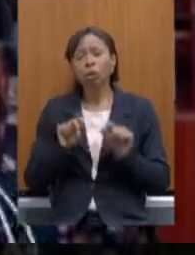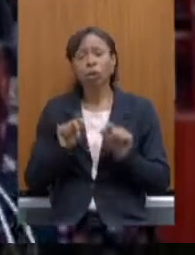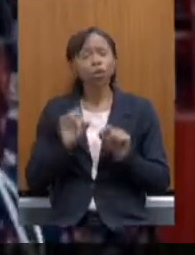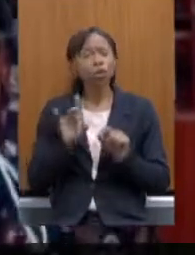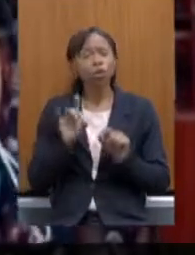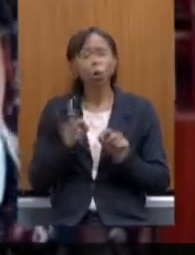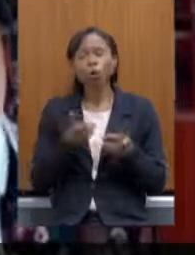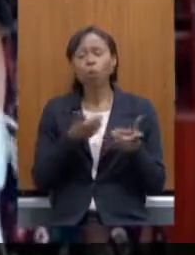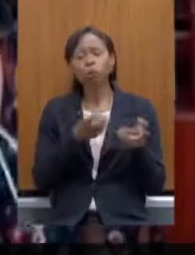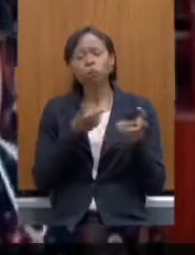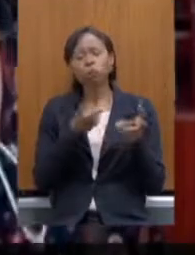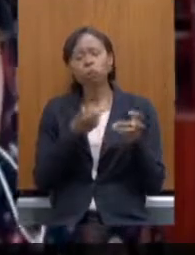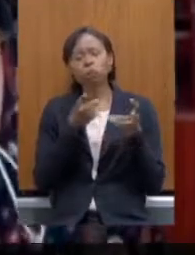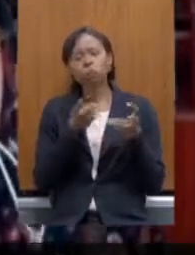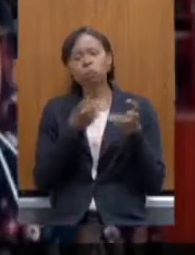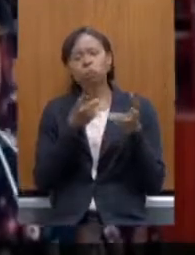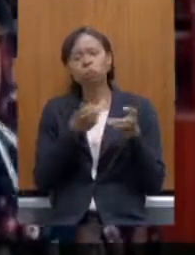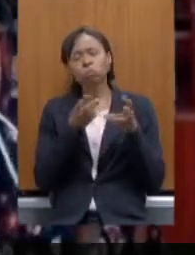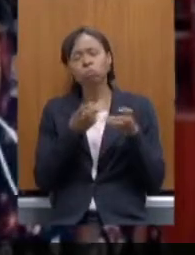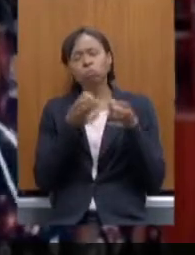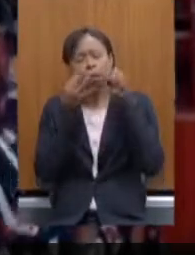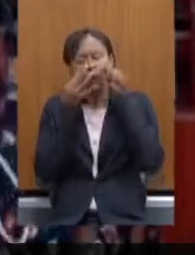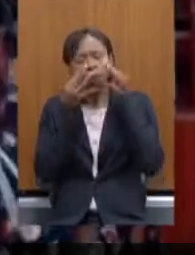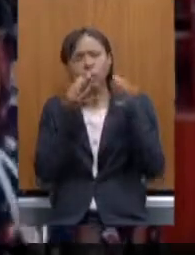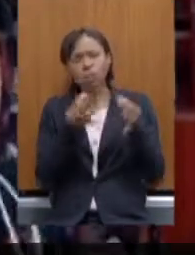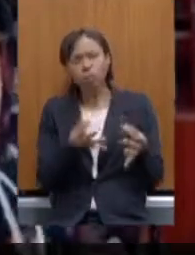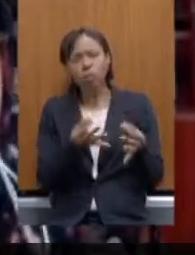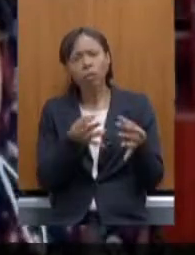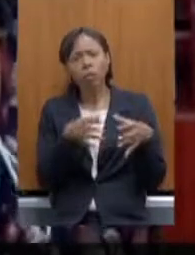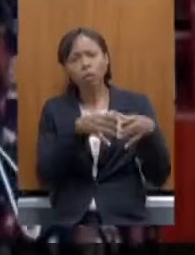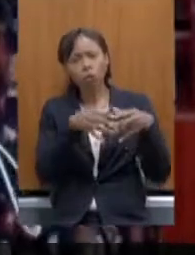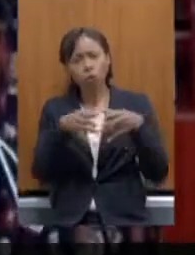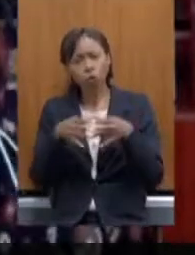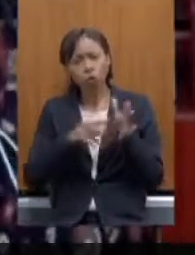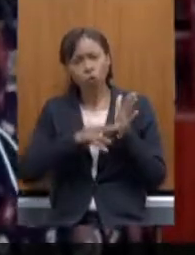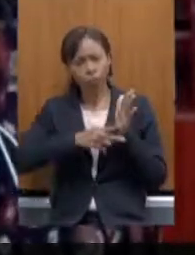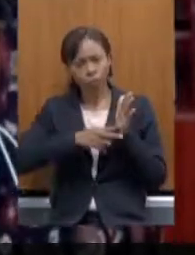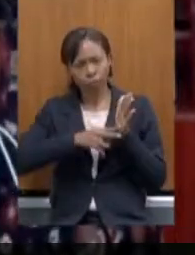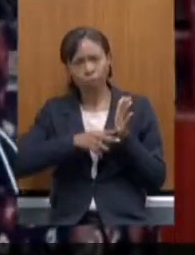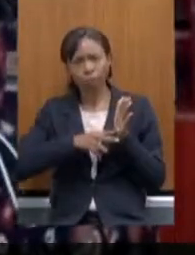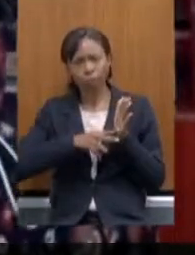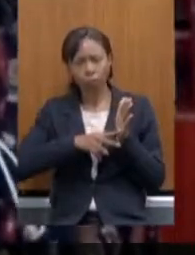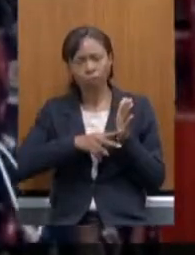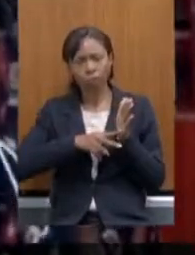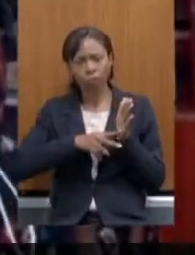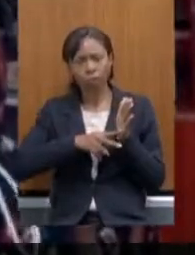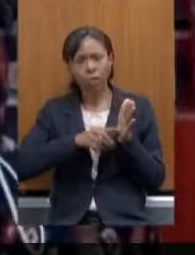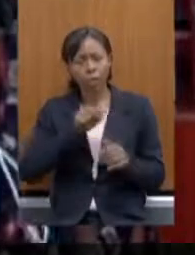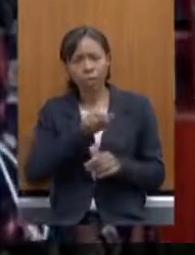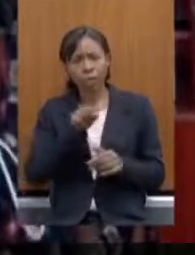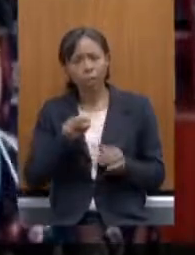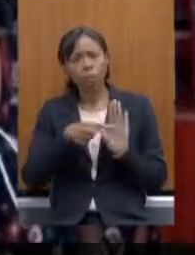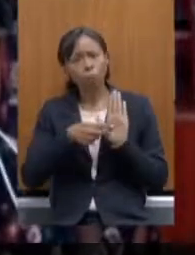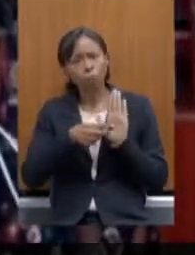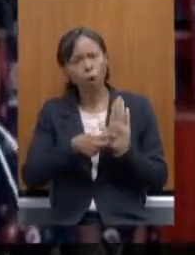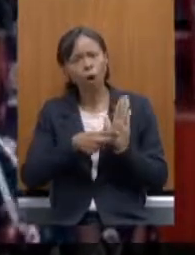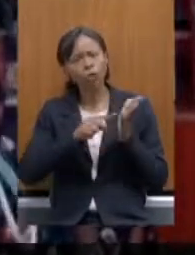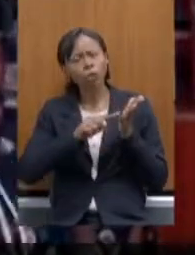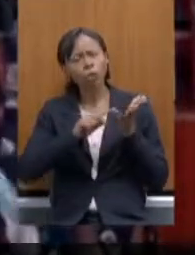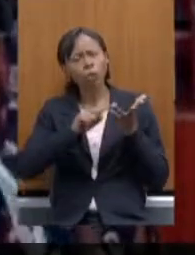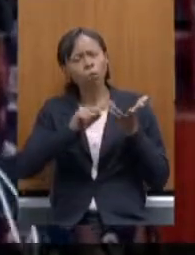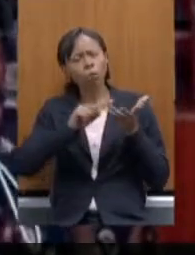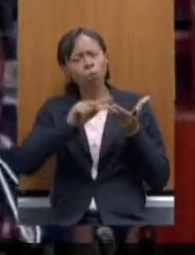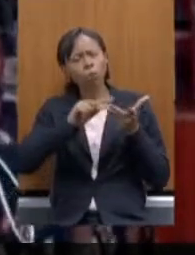ouvindo atentamente as entidades sindicais é que apresentam toda a